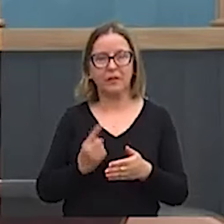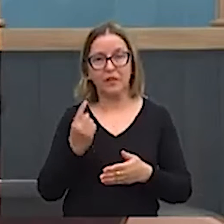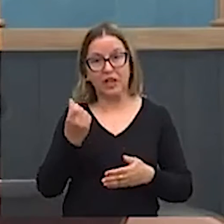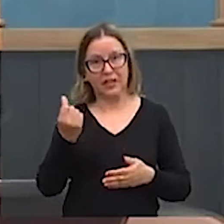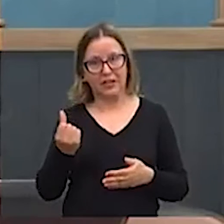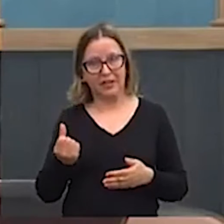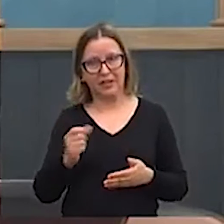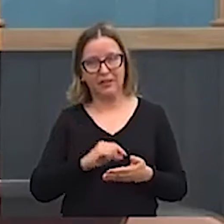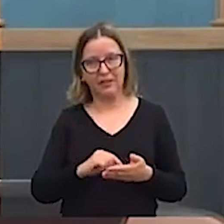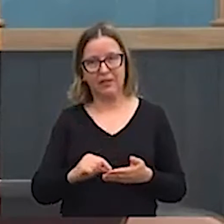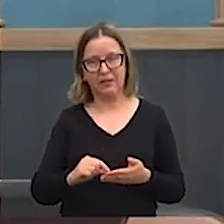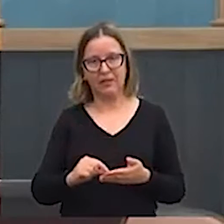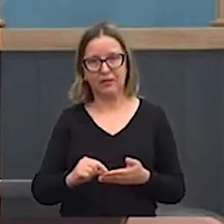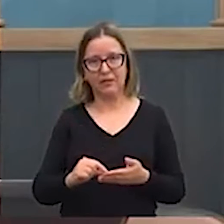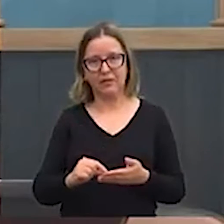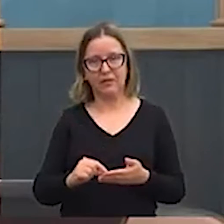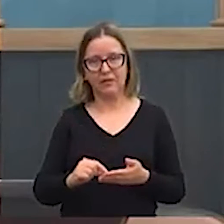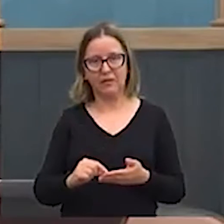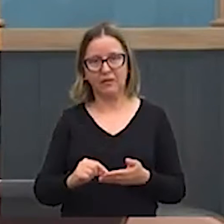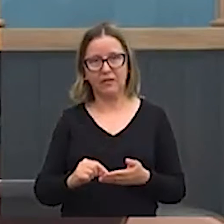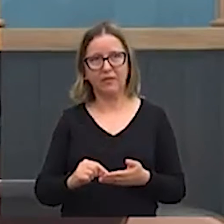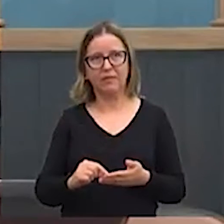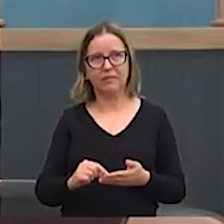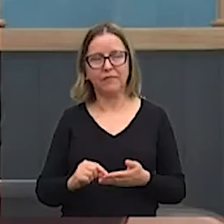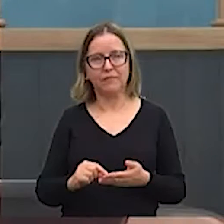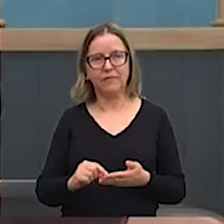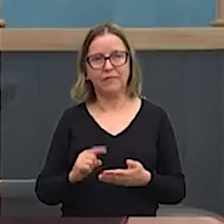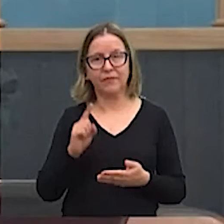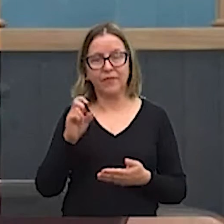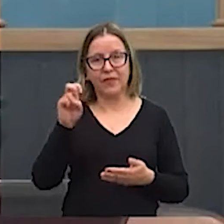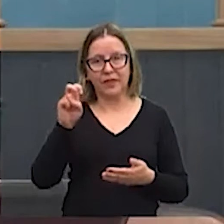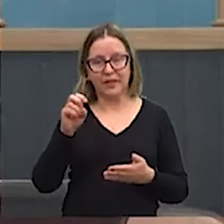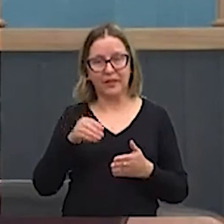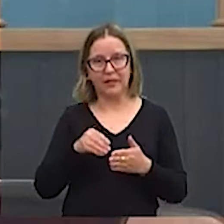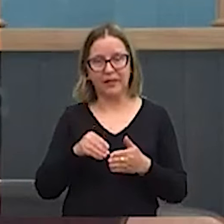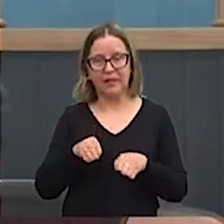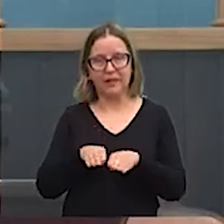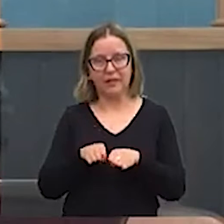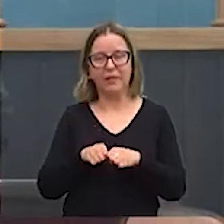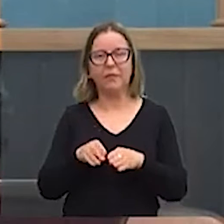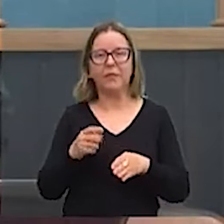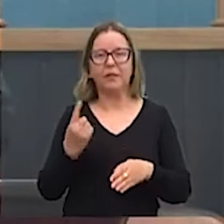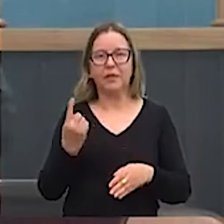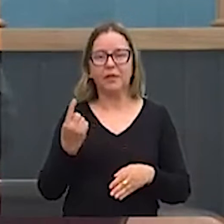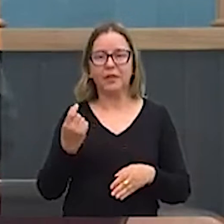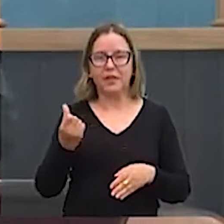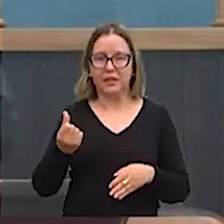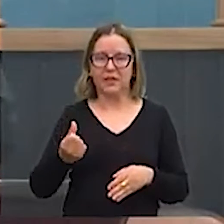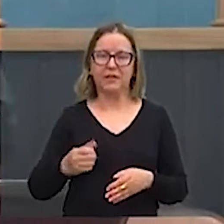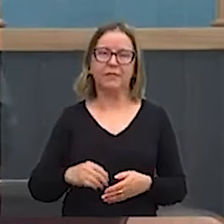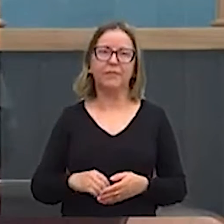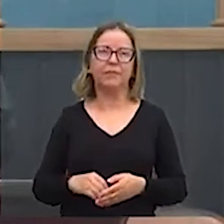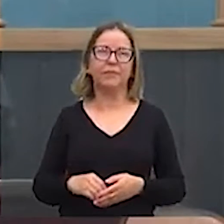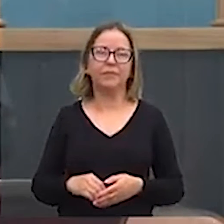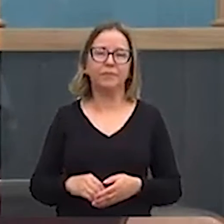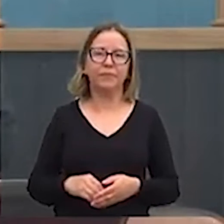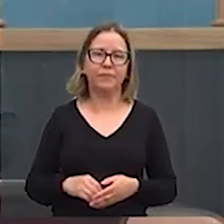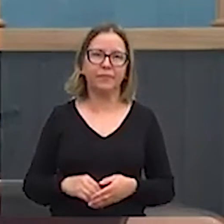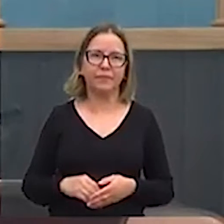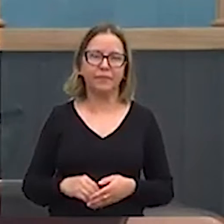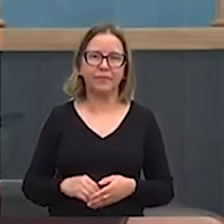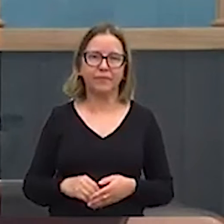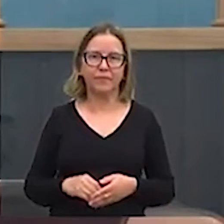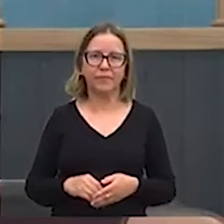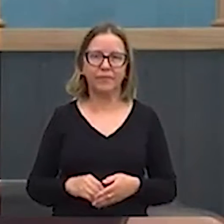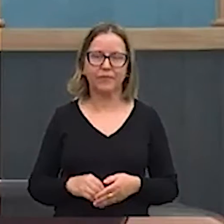16, versículos 15 e 16. Marcos 16, 15 e